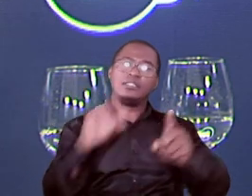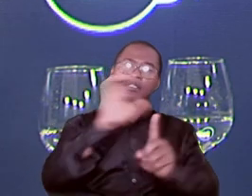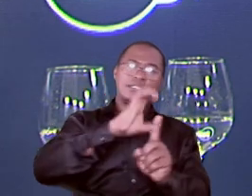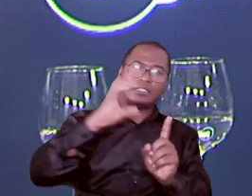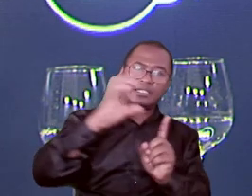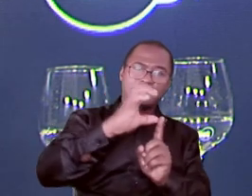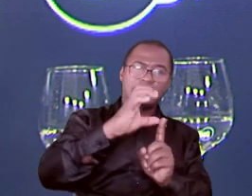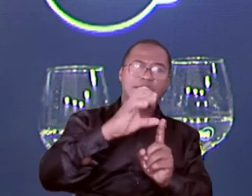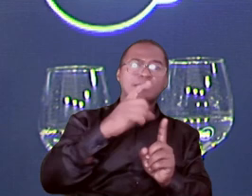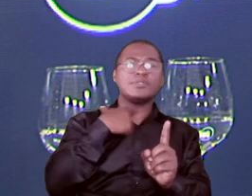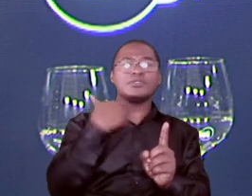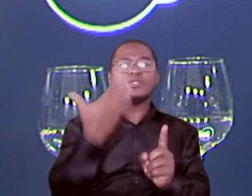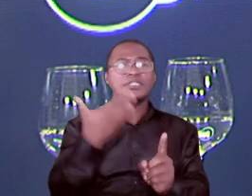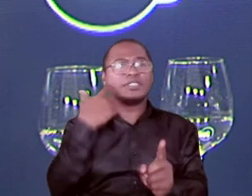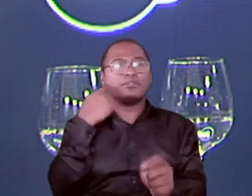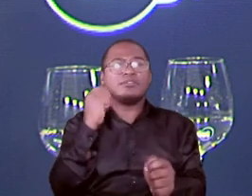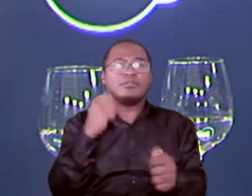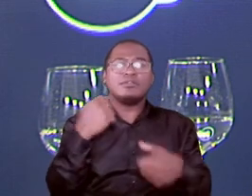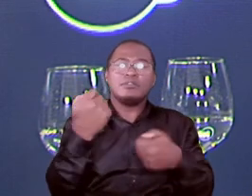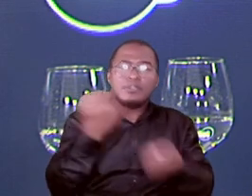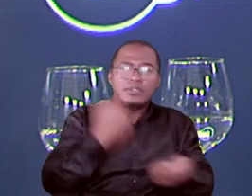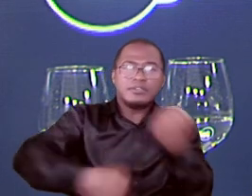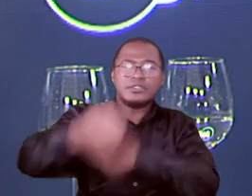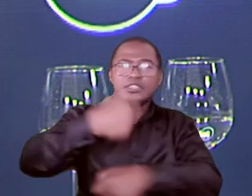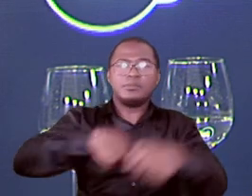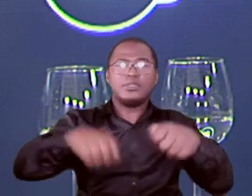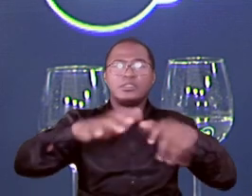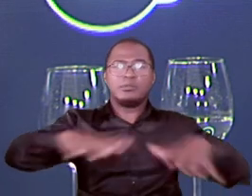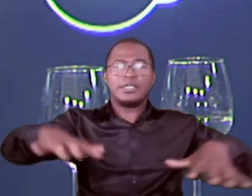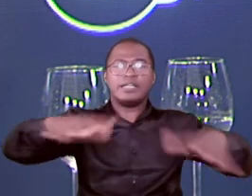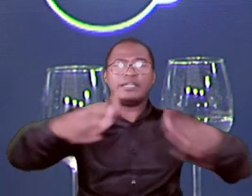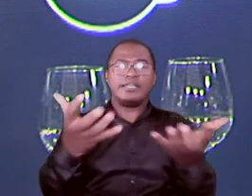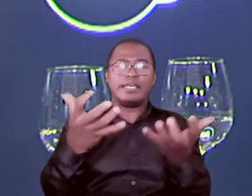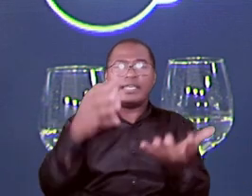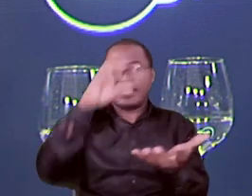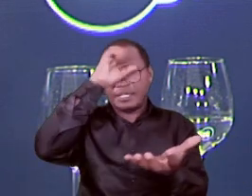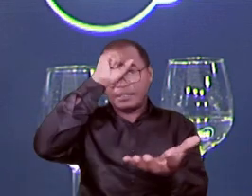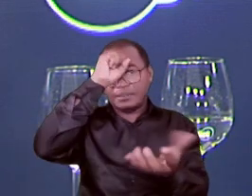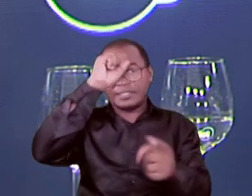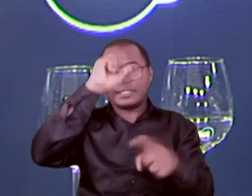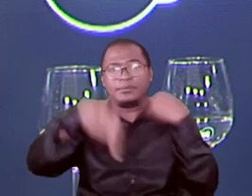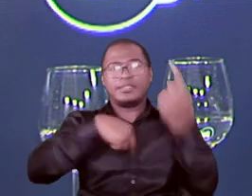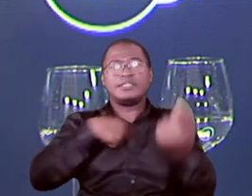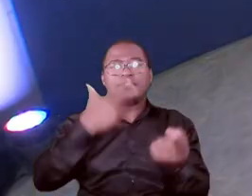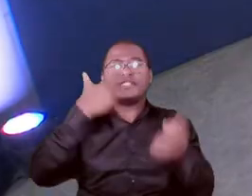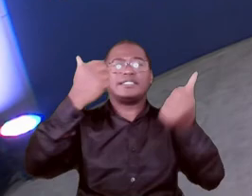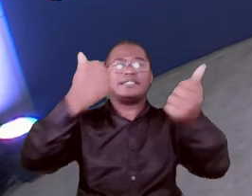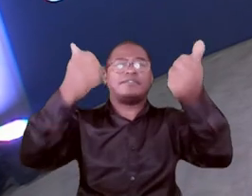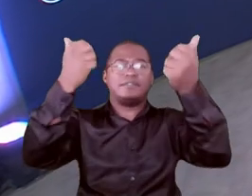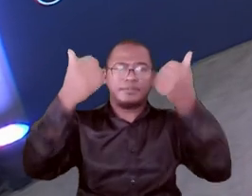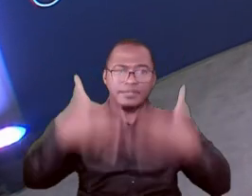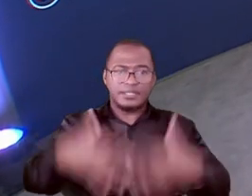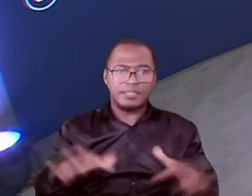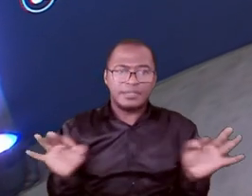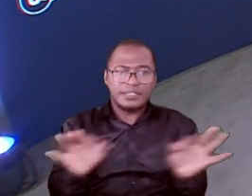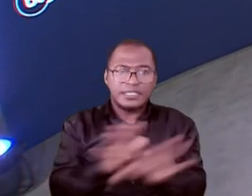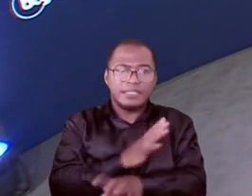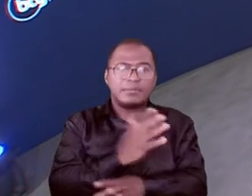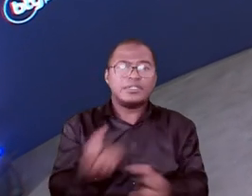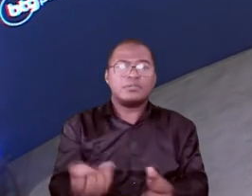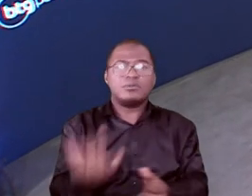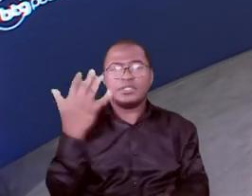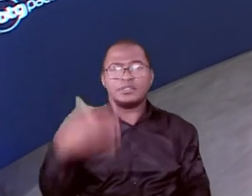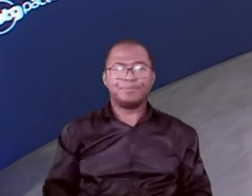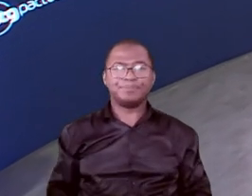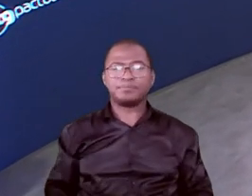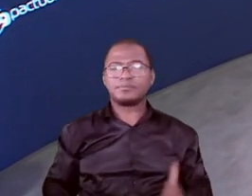querendo saber mais da companhia queria te dar oportunidade aí de falar mais algumas palavras aí para a gente terminar não primeiro agradecer